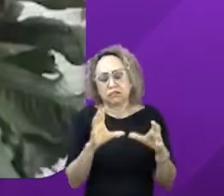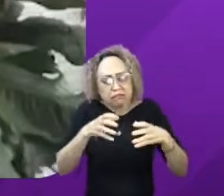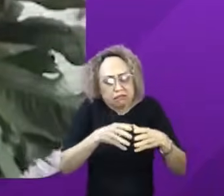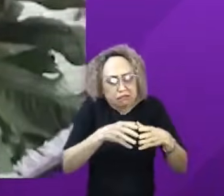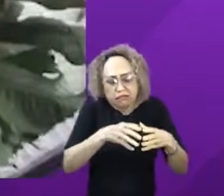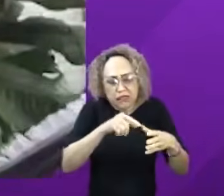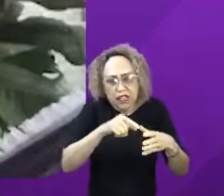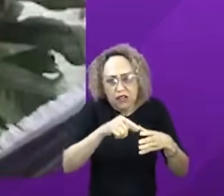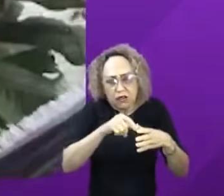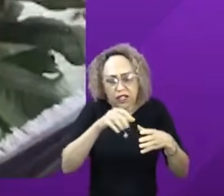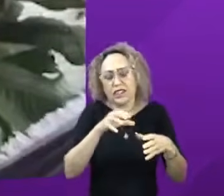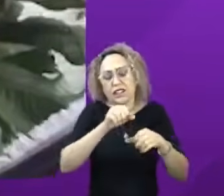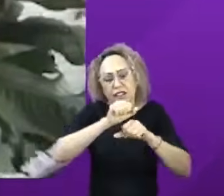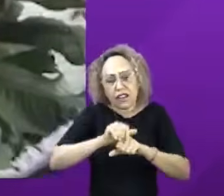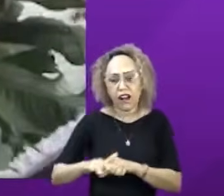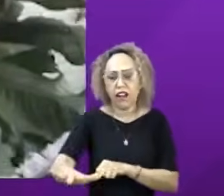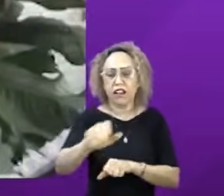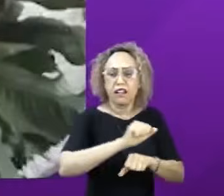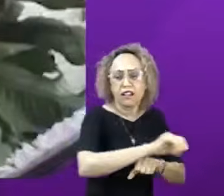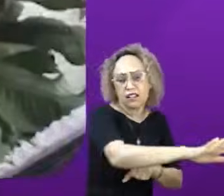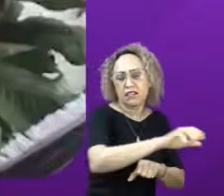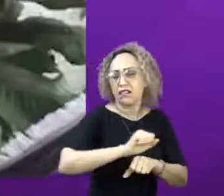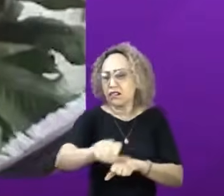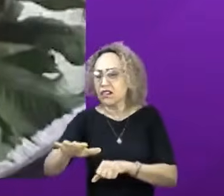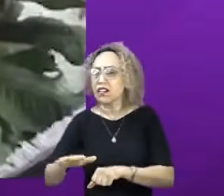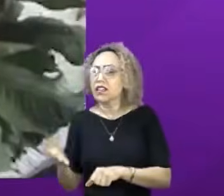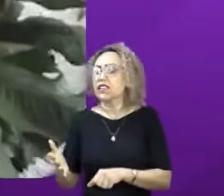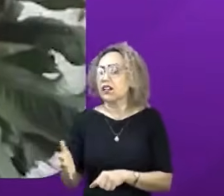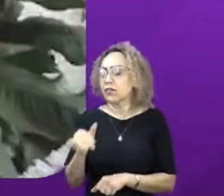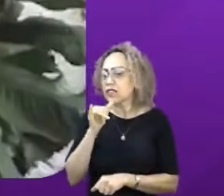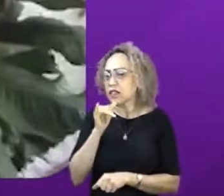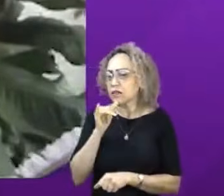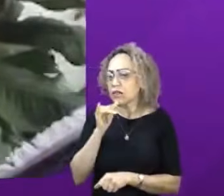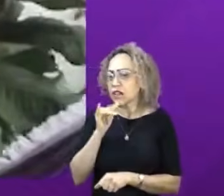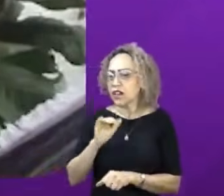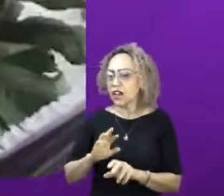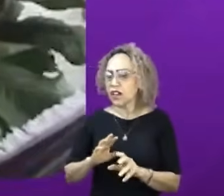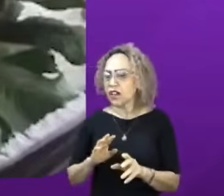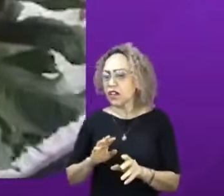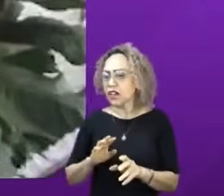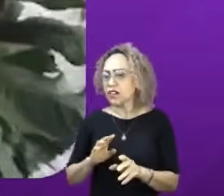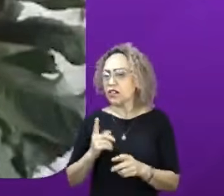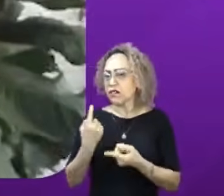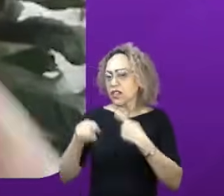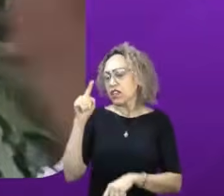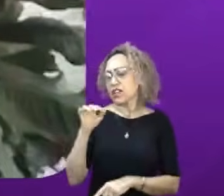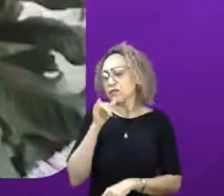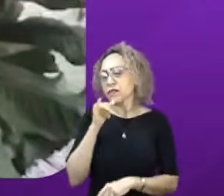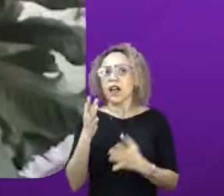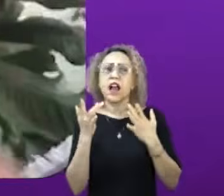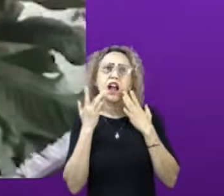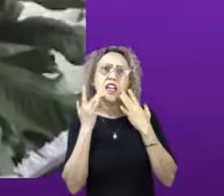Essa forma colonialista de trazer o teatro, de falar